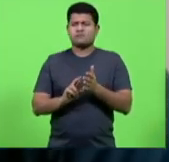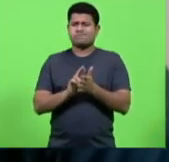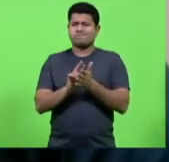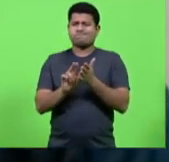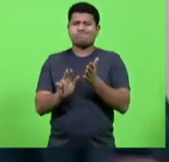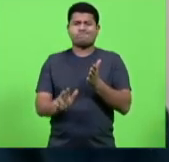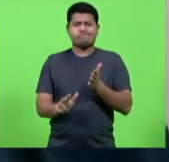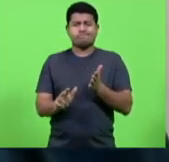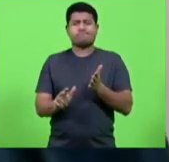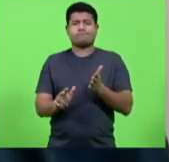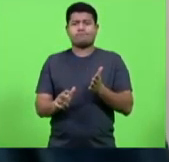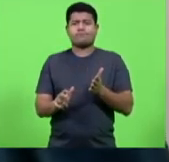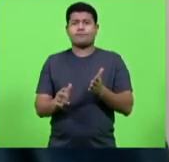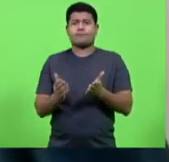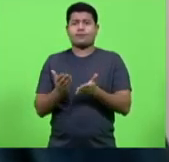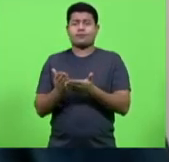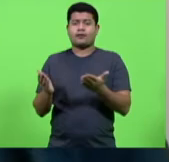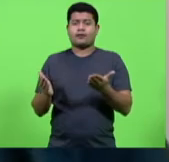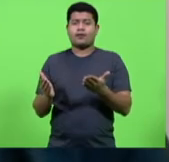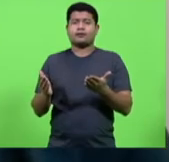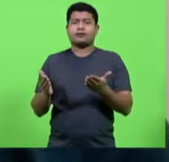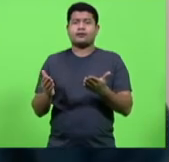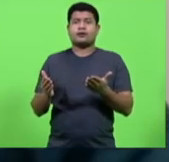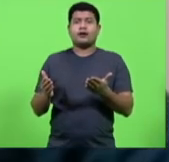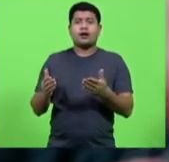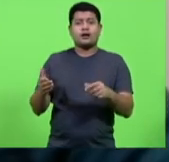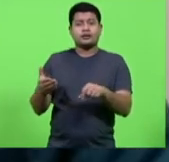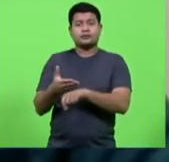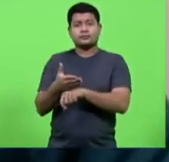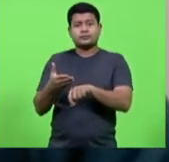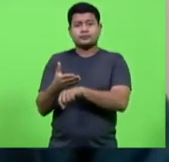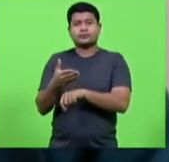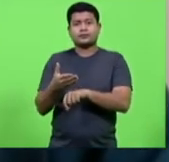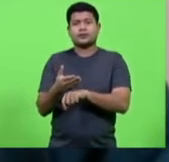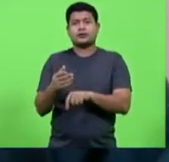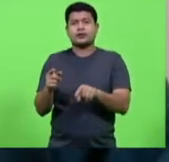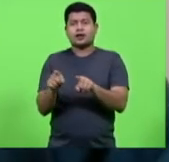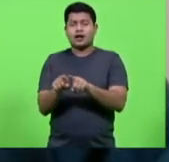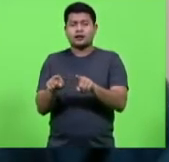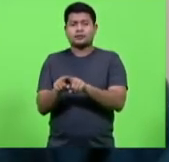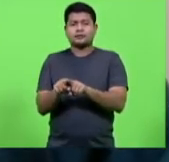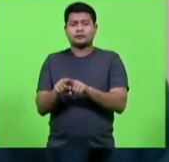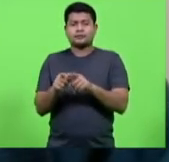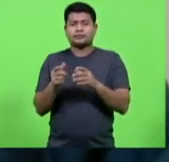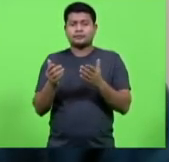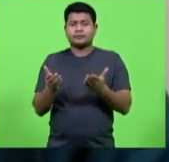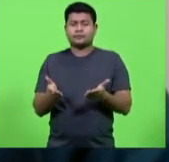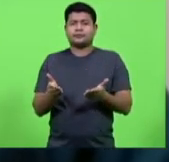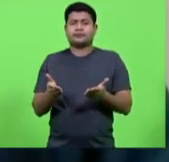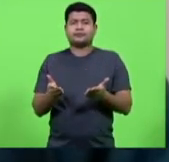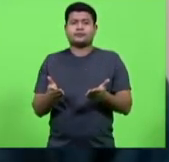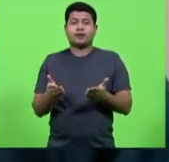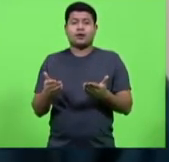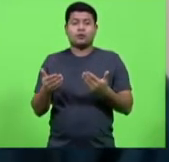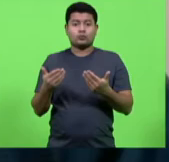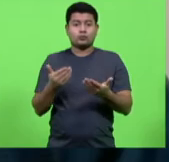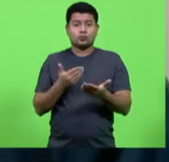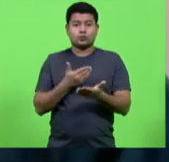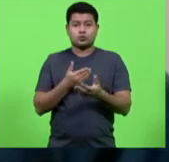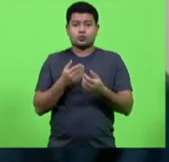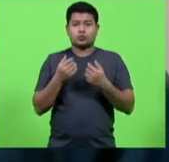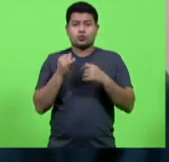vários atores participaram deste momento do lançamento da